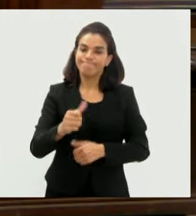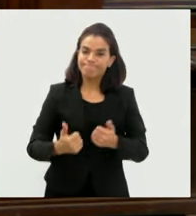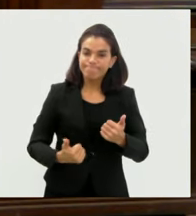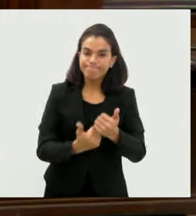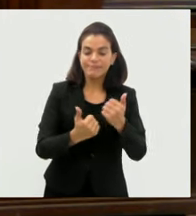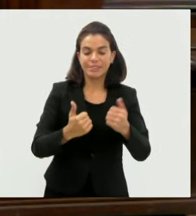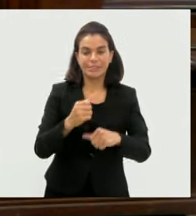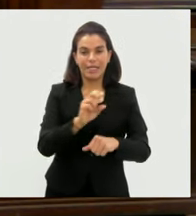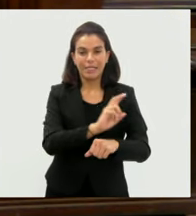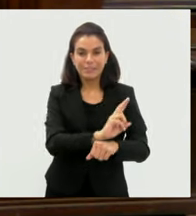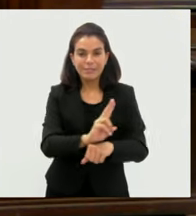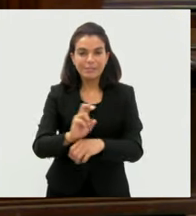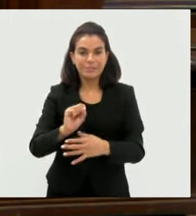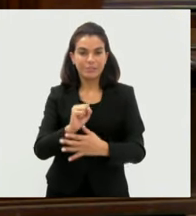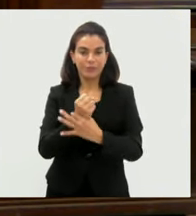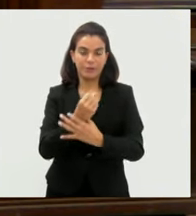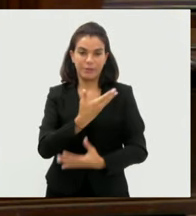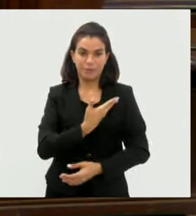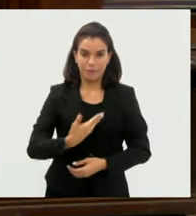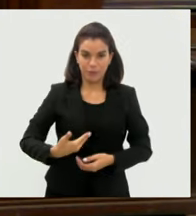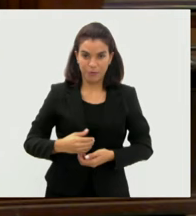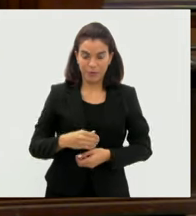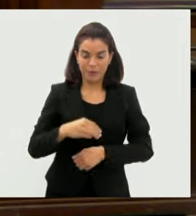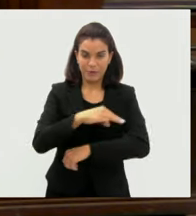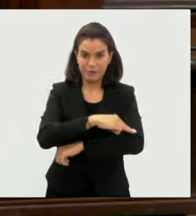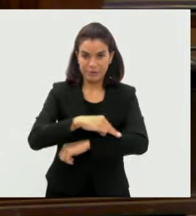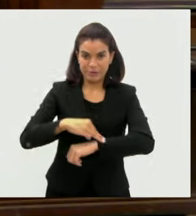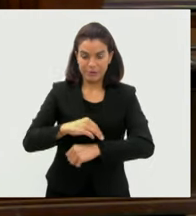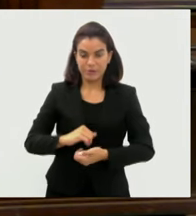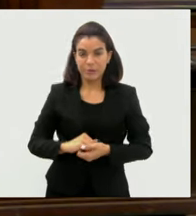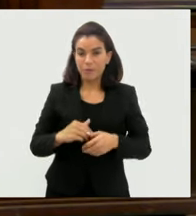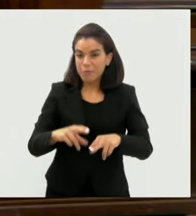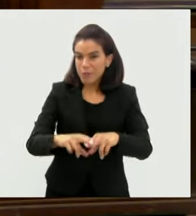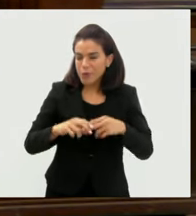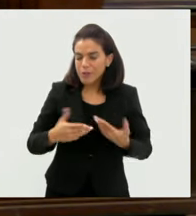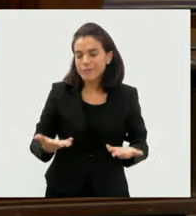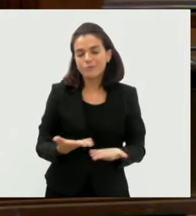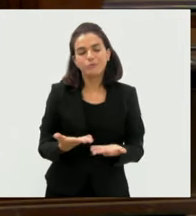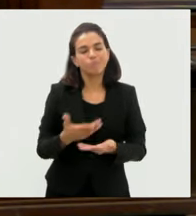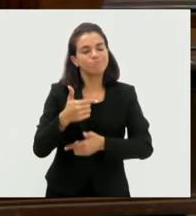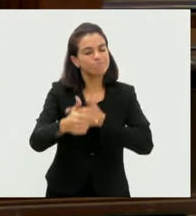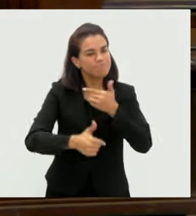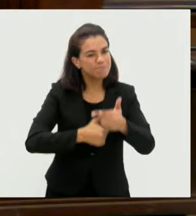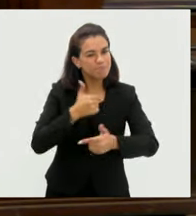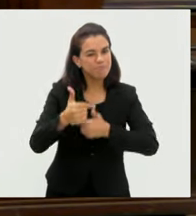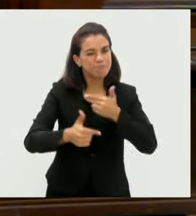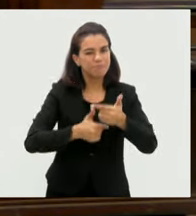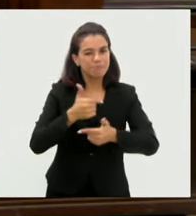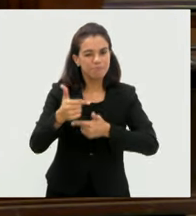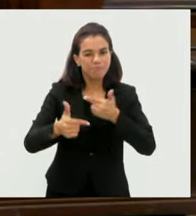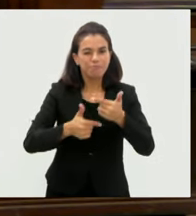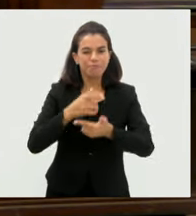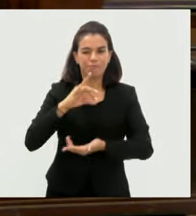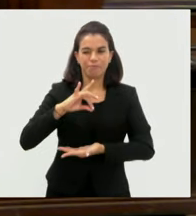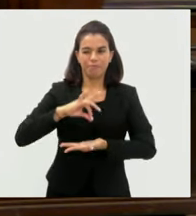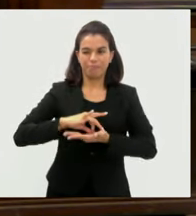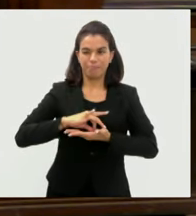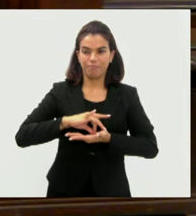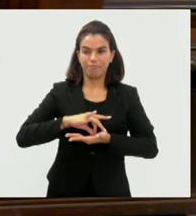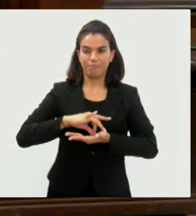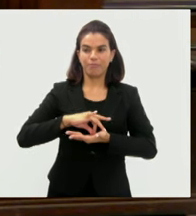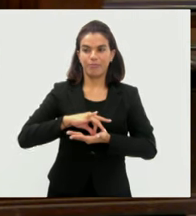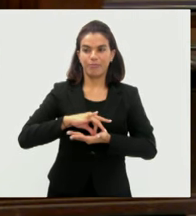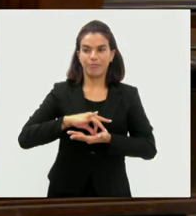de Macaé. Então, eu quero dizer que tem sido um trabalho que realmente